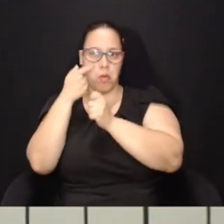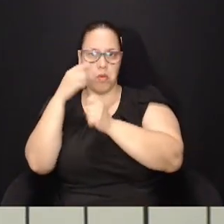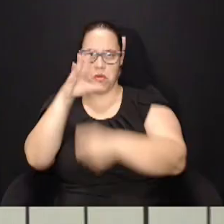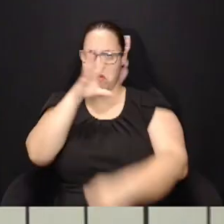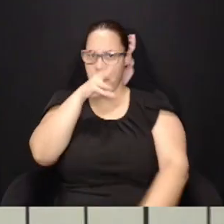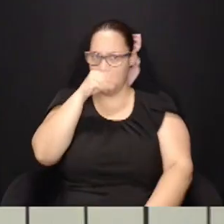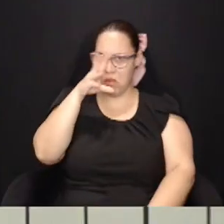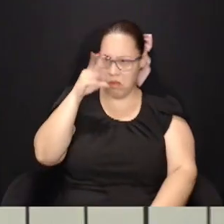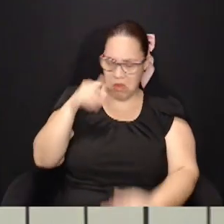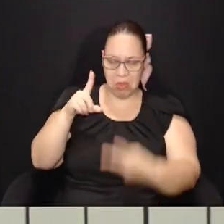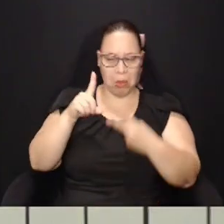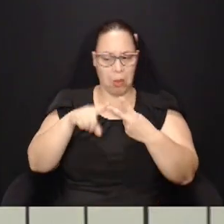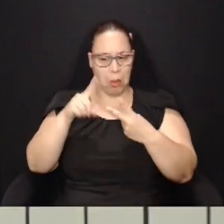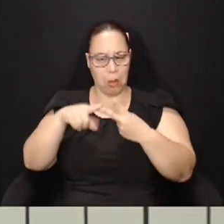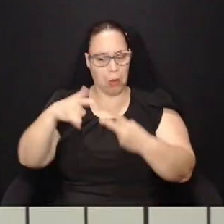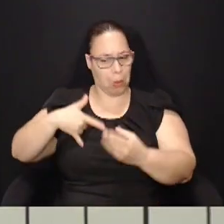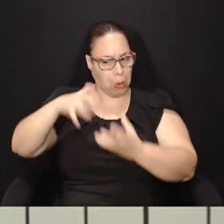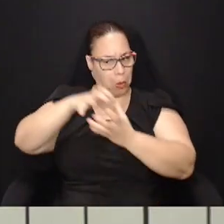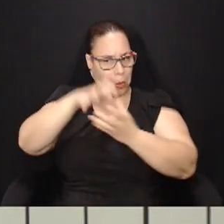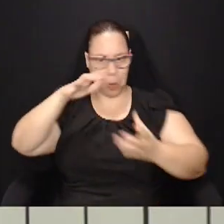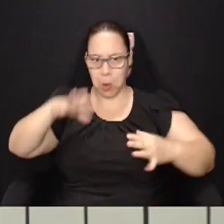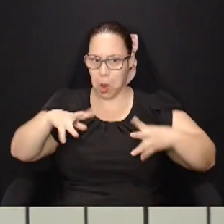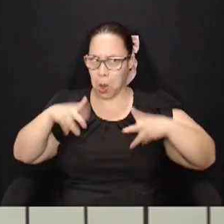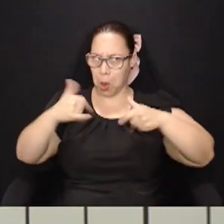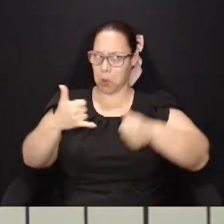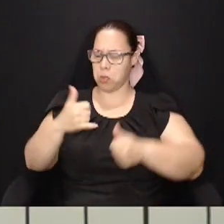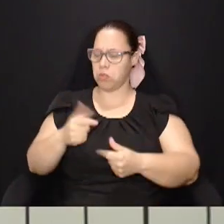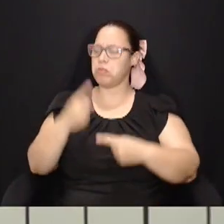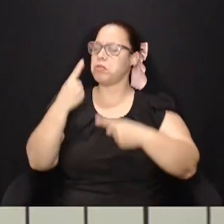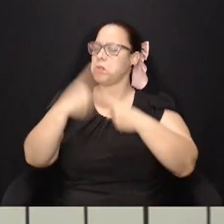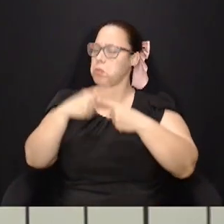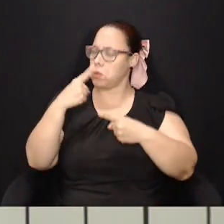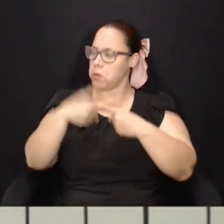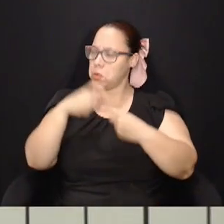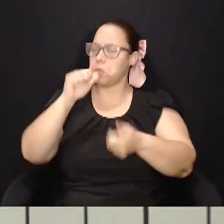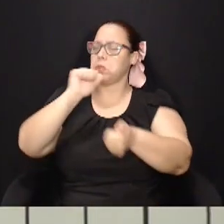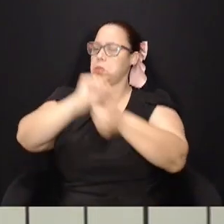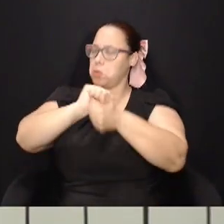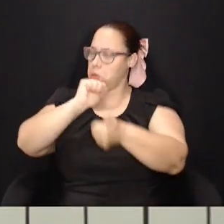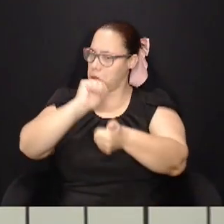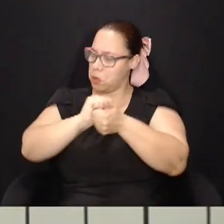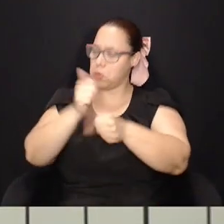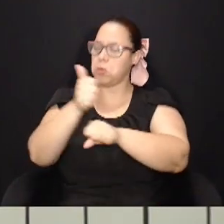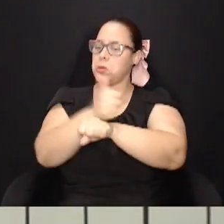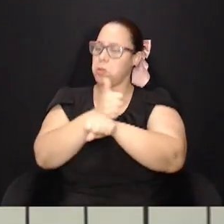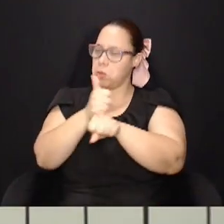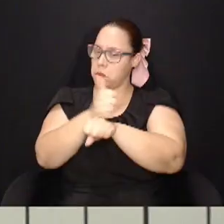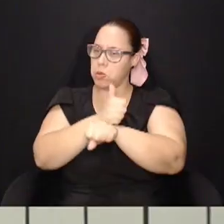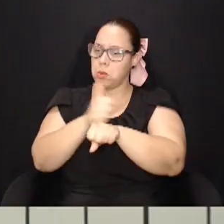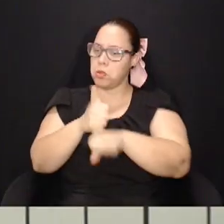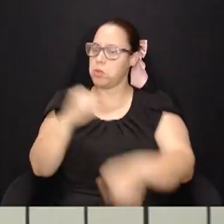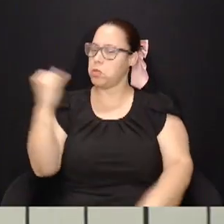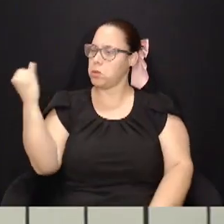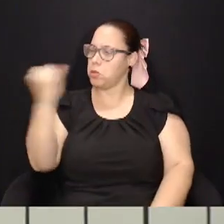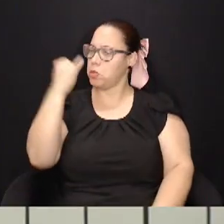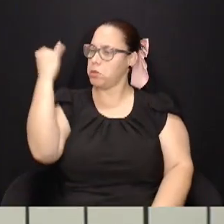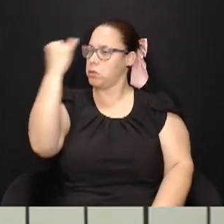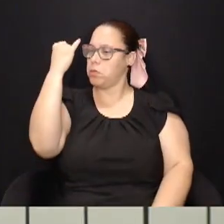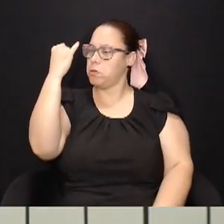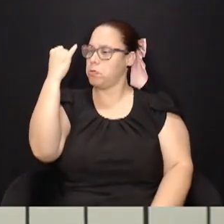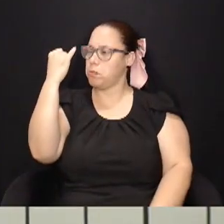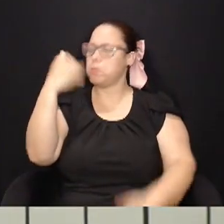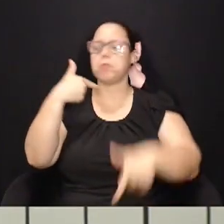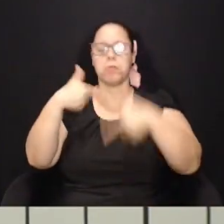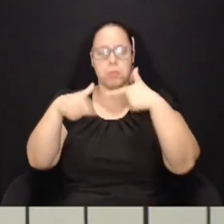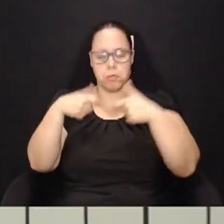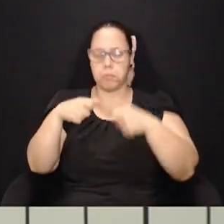pessoa idosa de todas as idades, porque essa qualificação profissional, ela é muito importante, o mercado exige. Então você que